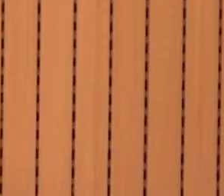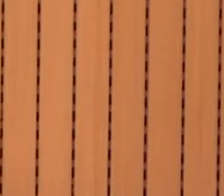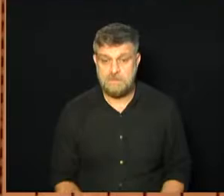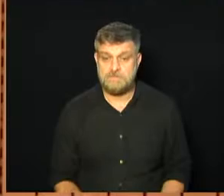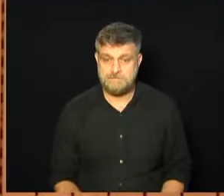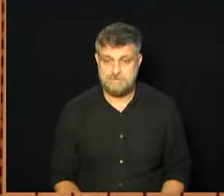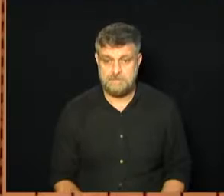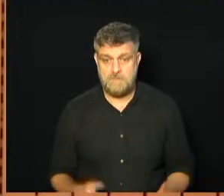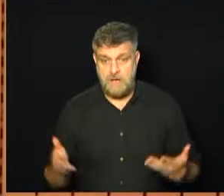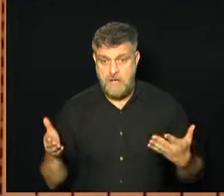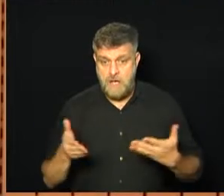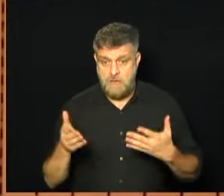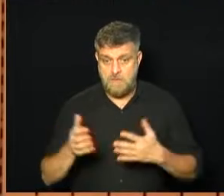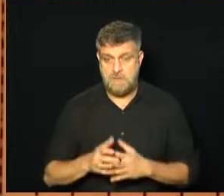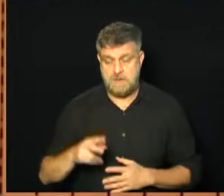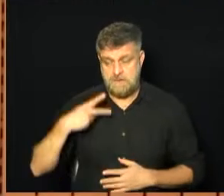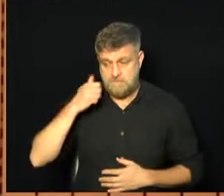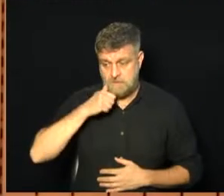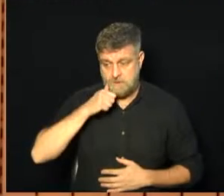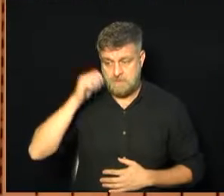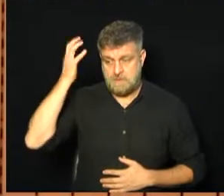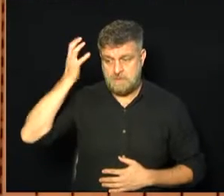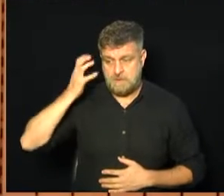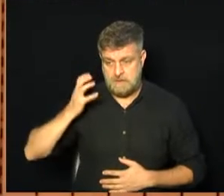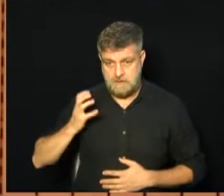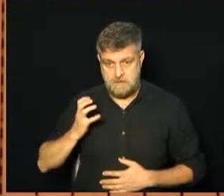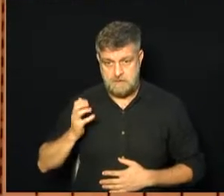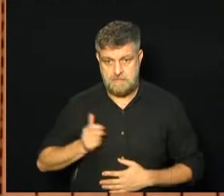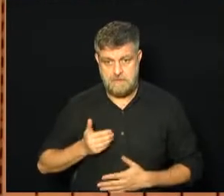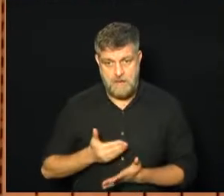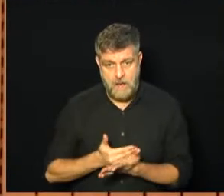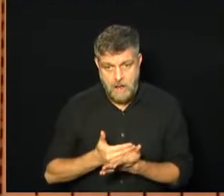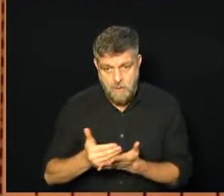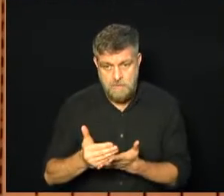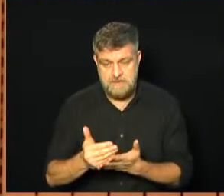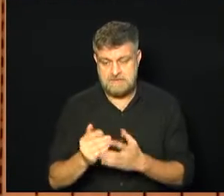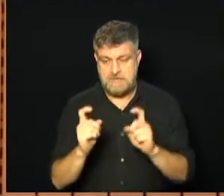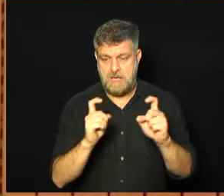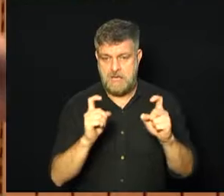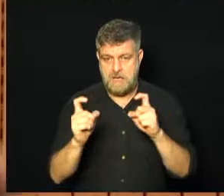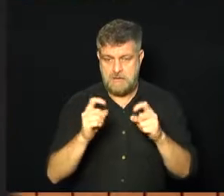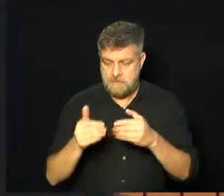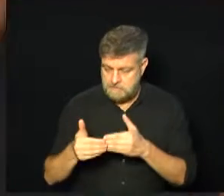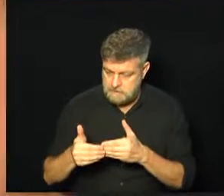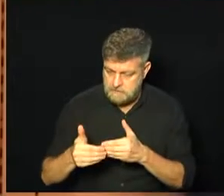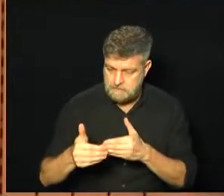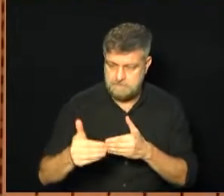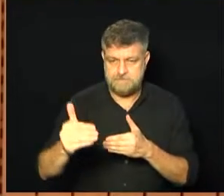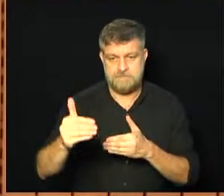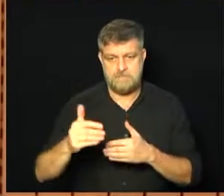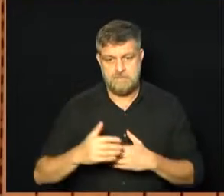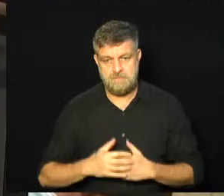Com a palavra, a vereadora Guida Calisto para declarar aberta esta reunião solene.